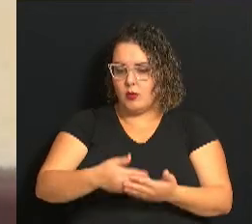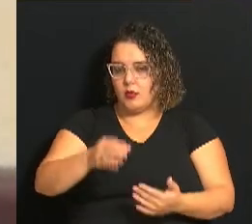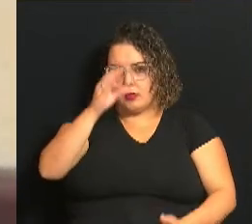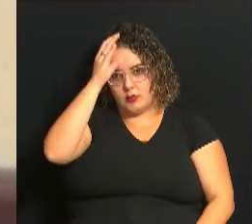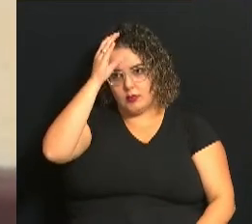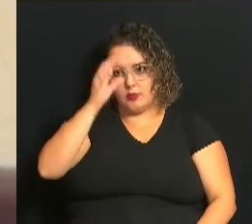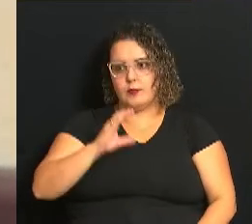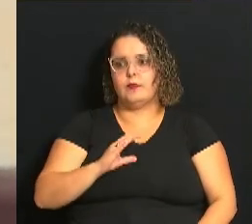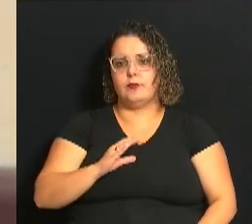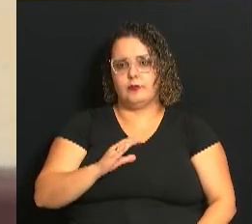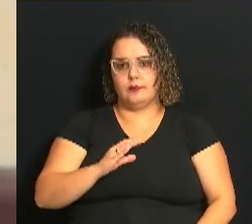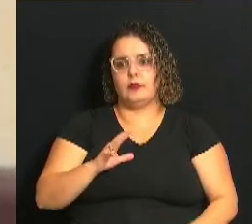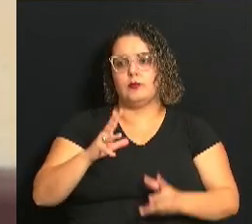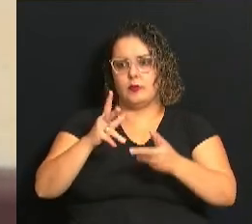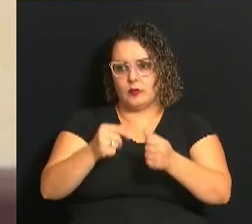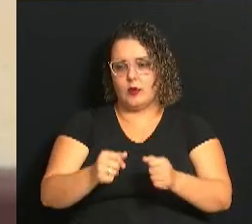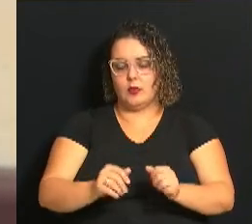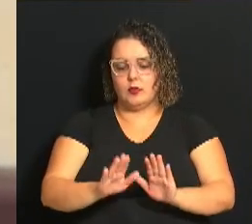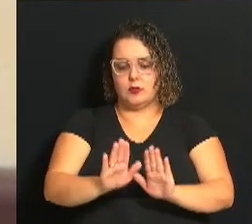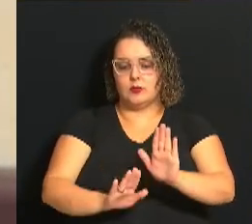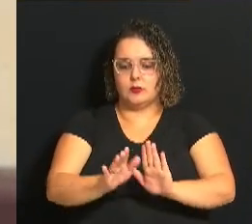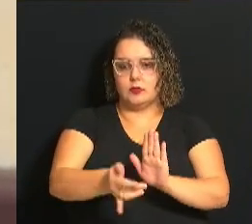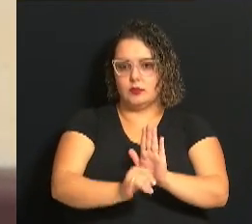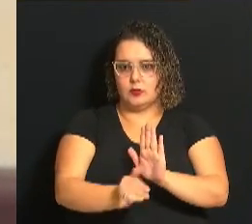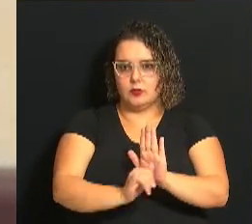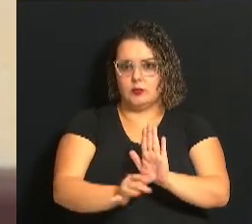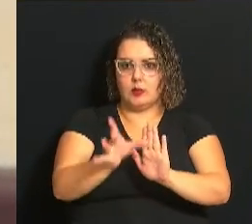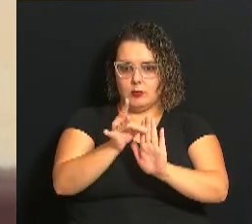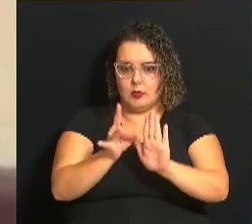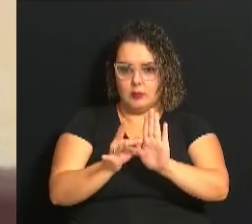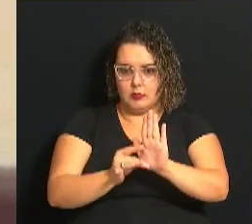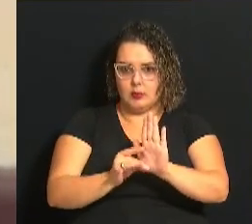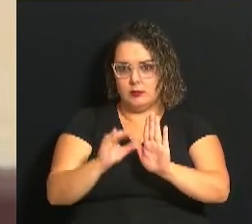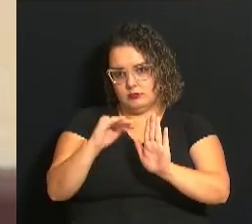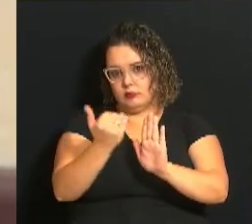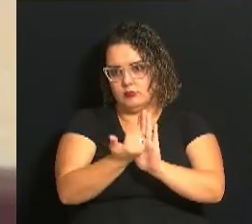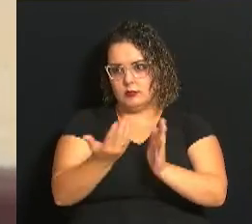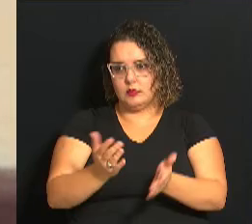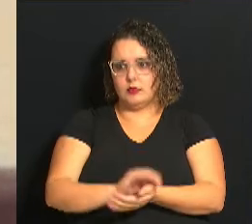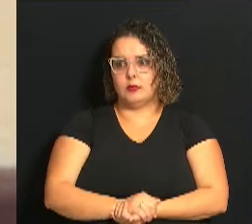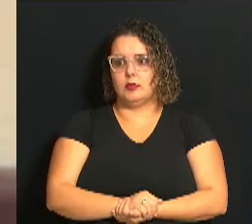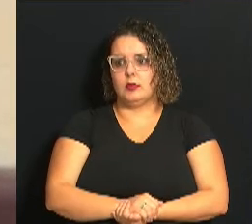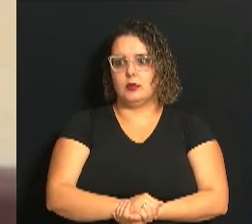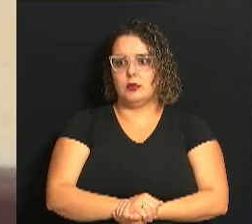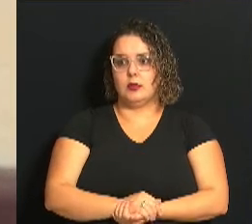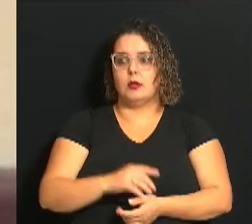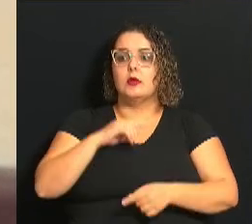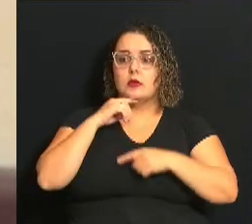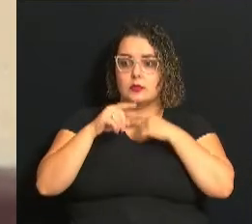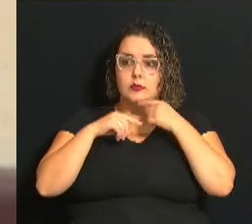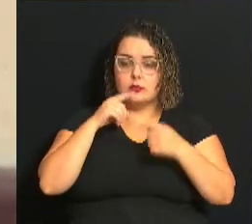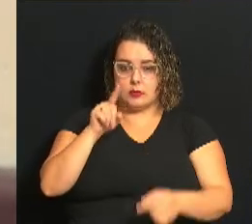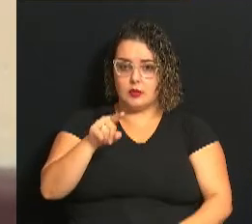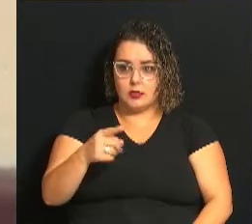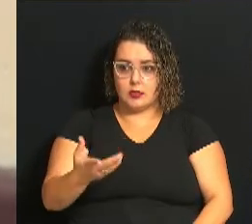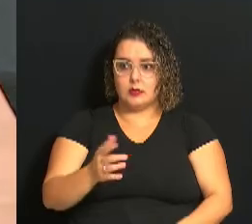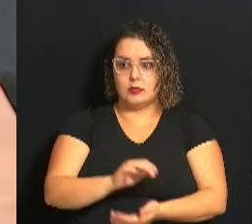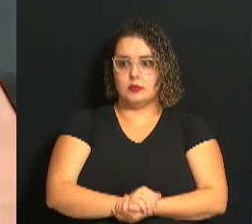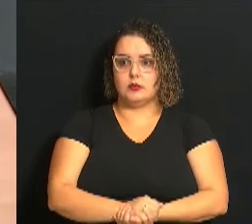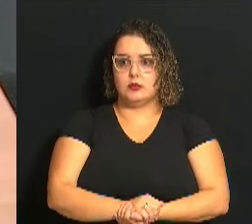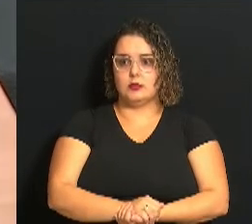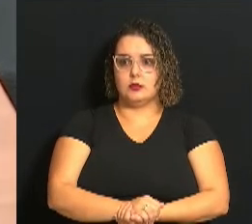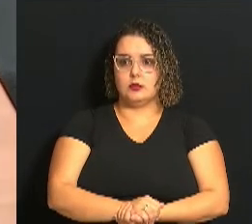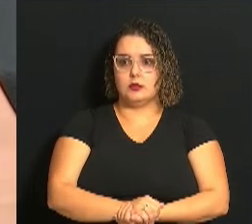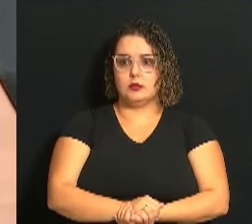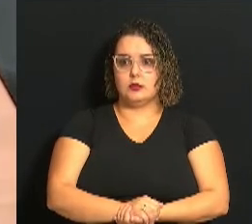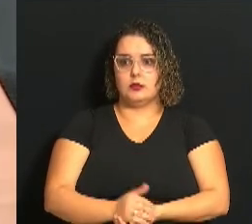desde que ele preencha os requisitos exigidos para o cargo. Na verdade, Ayrton, a dúvida que eu tinha era essa, se o preenchimento desses